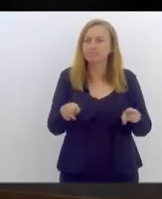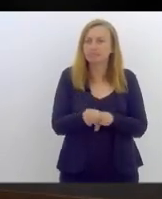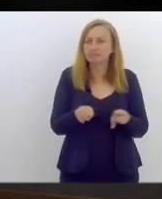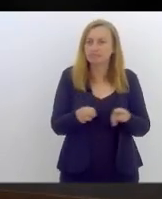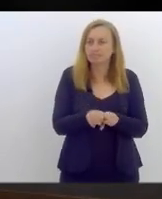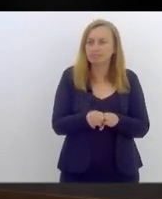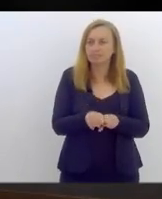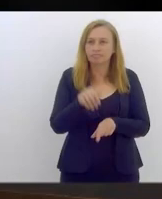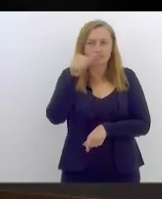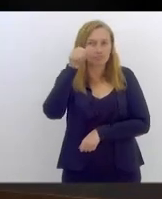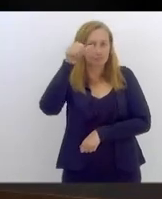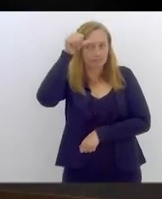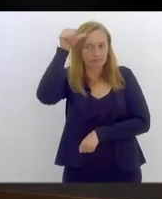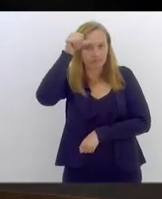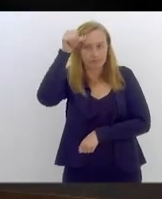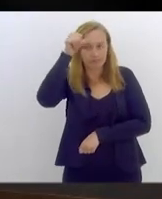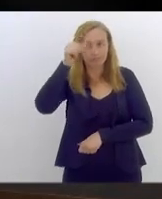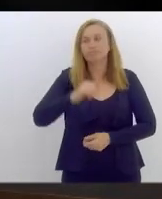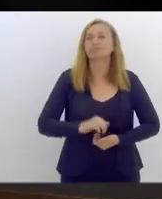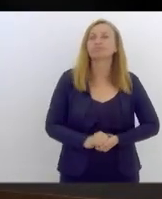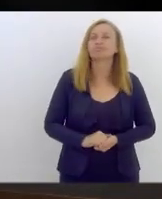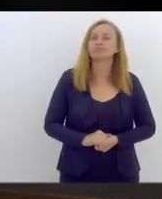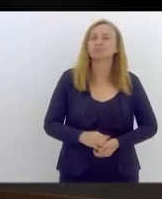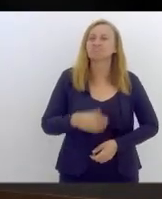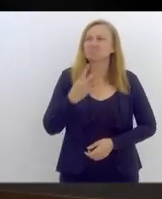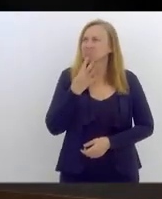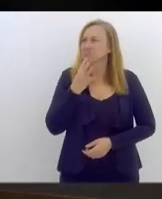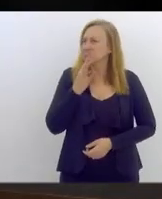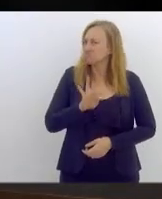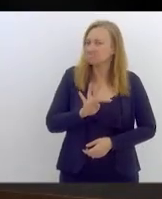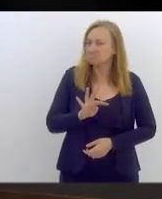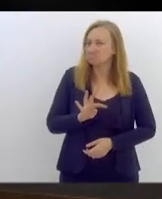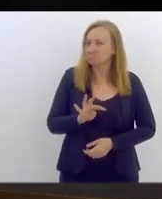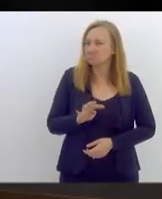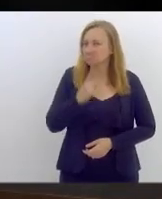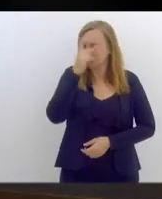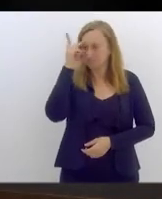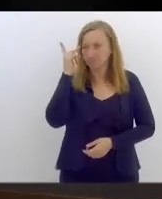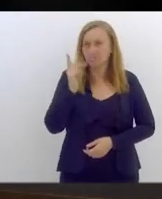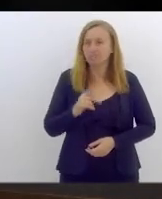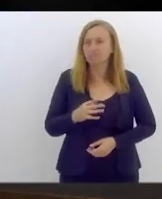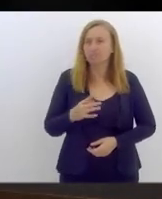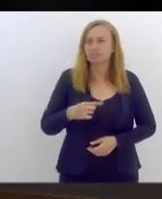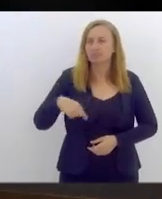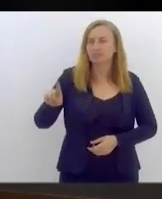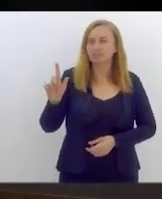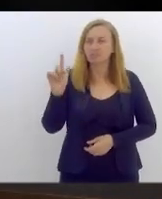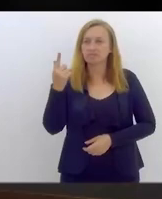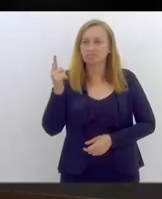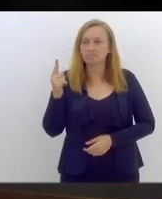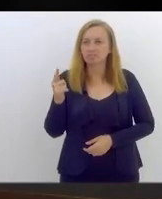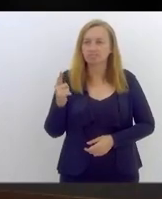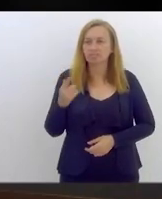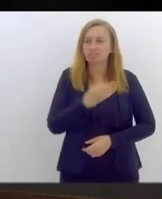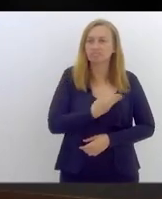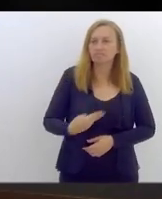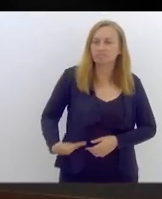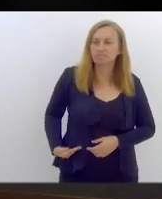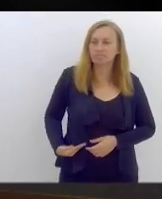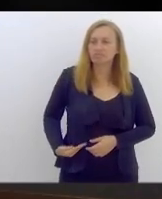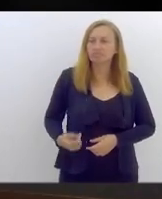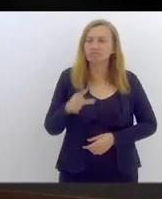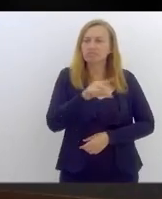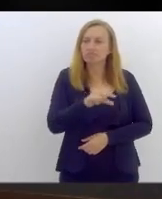Cláudio Castro. Cláudio Castro, para quem não sabe, Ieda, que vem lá de Goiás, Cláudio Castro é um governador